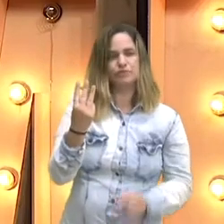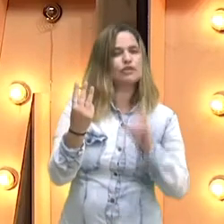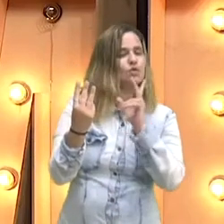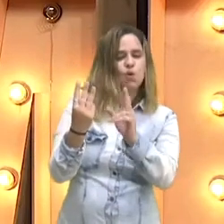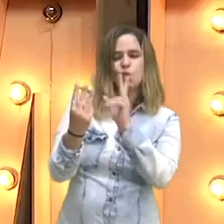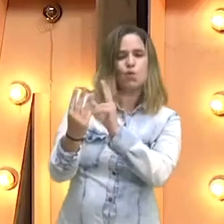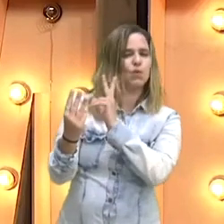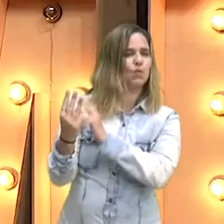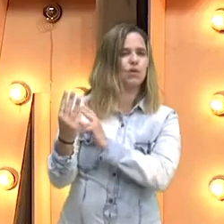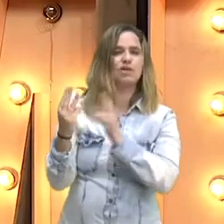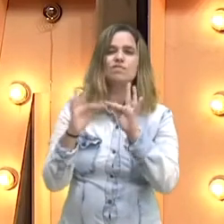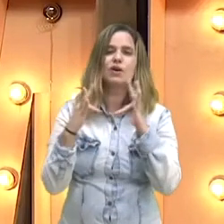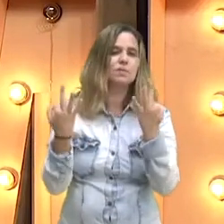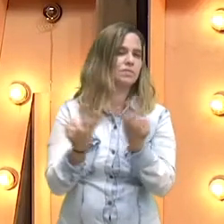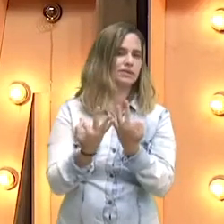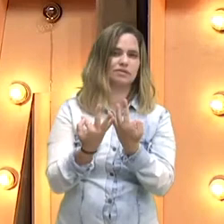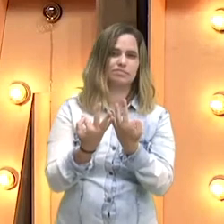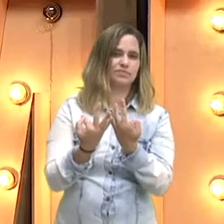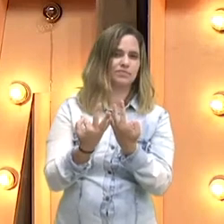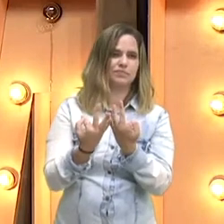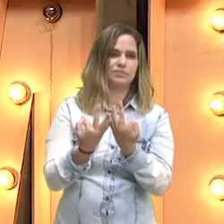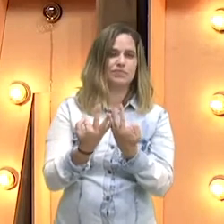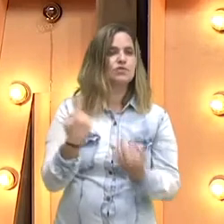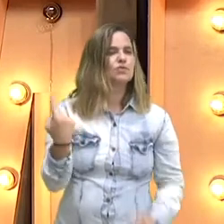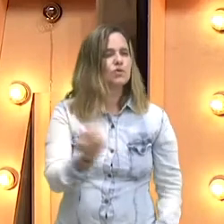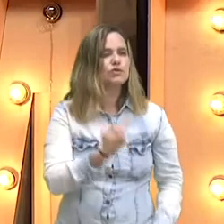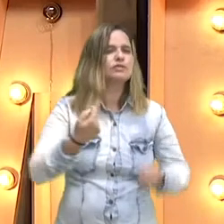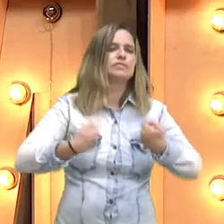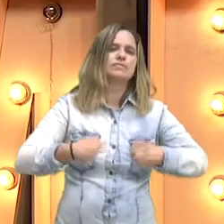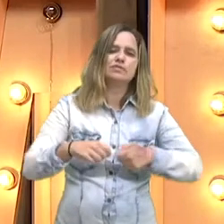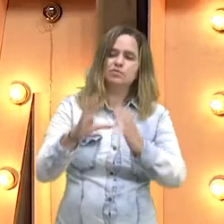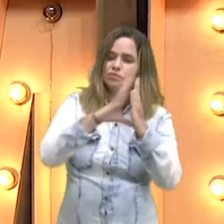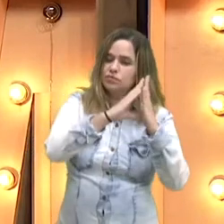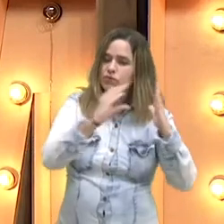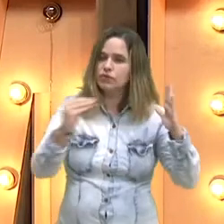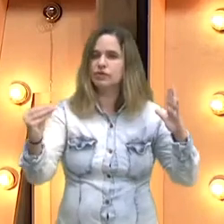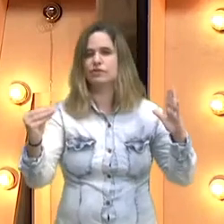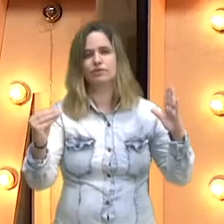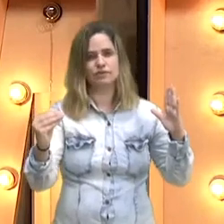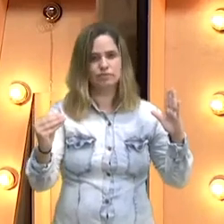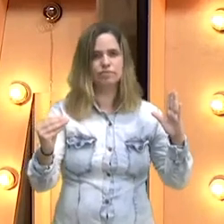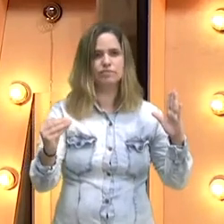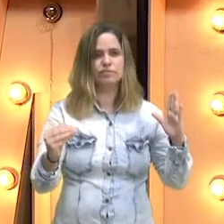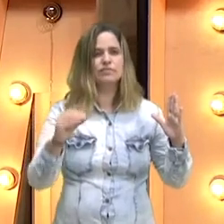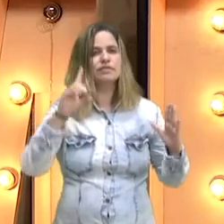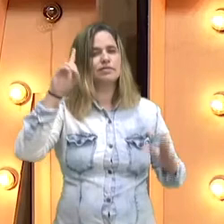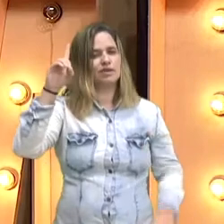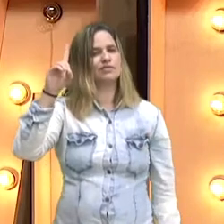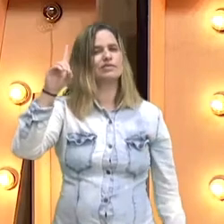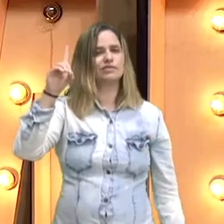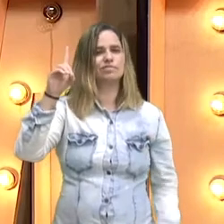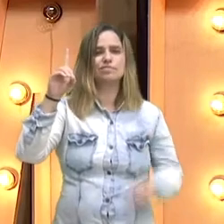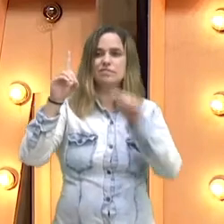formas para produzir na gente vitória, alegria, esperança e amor. Queridos, temos